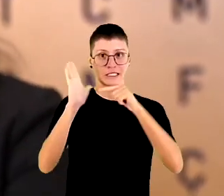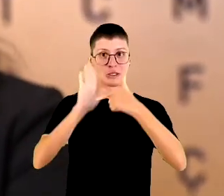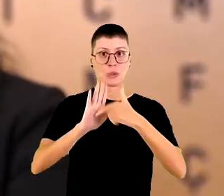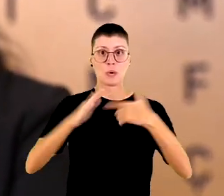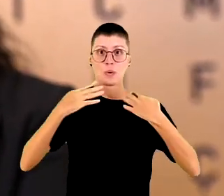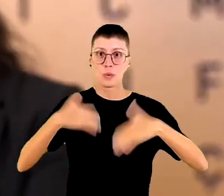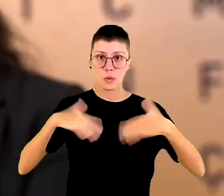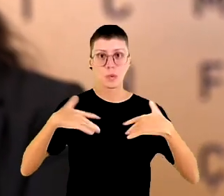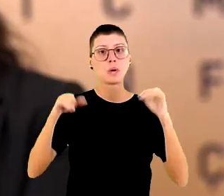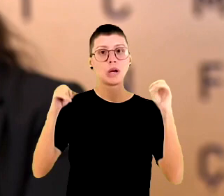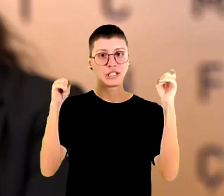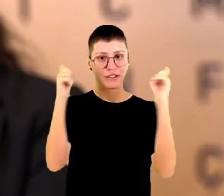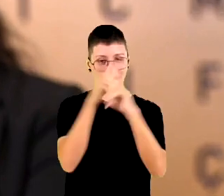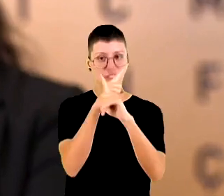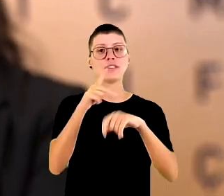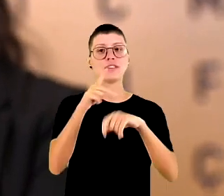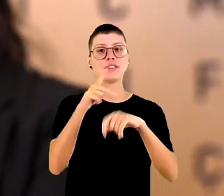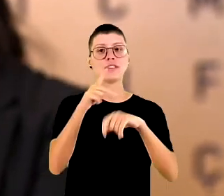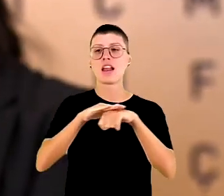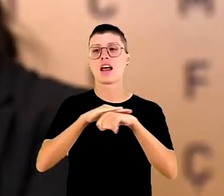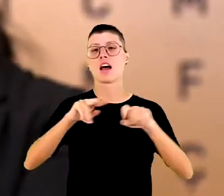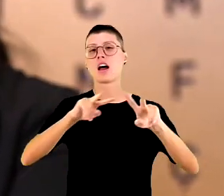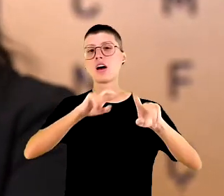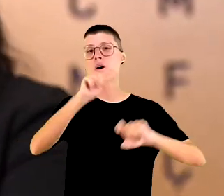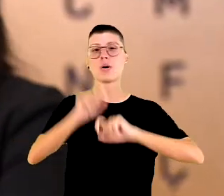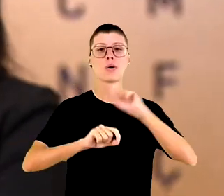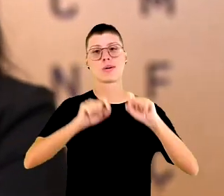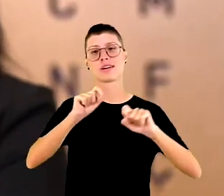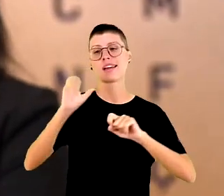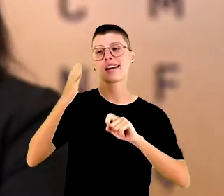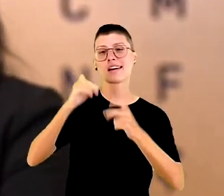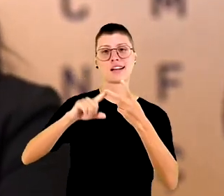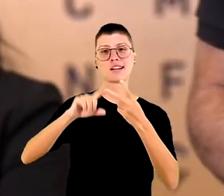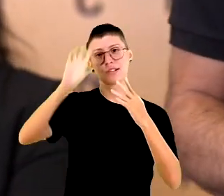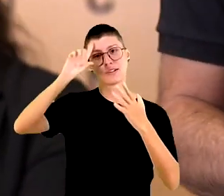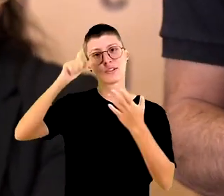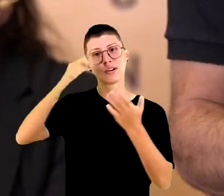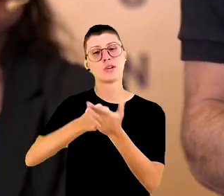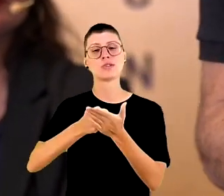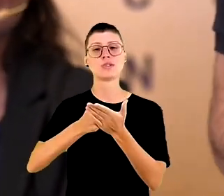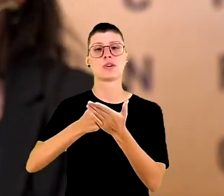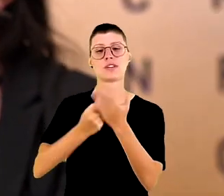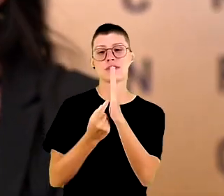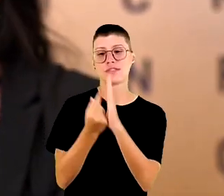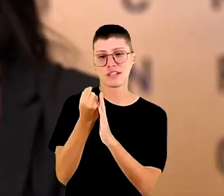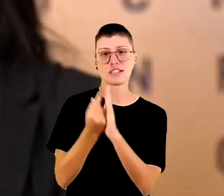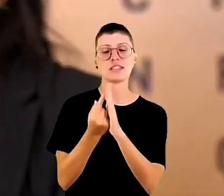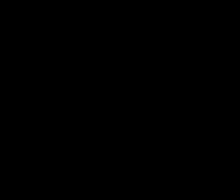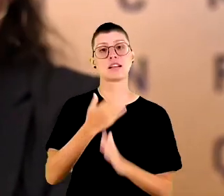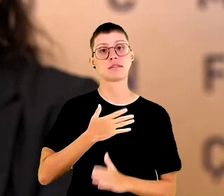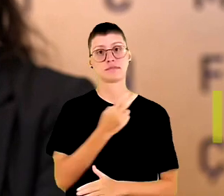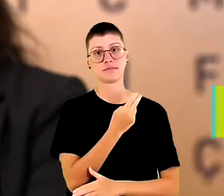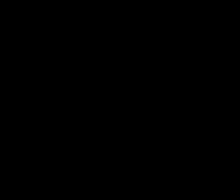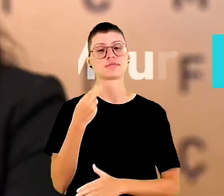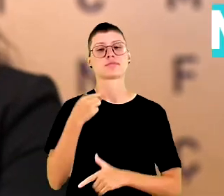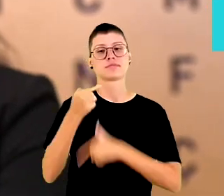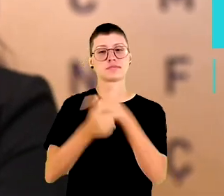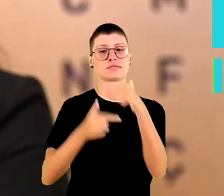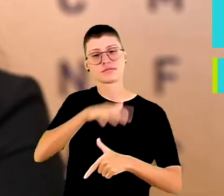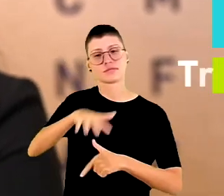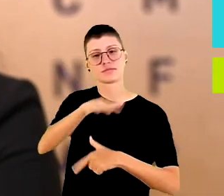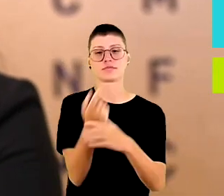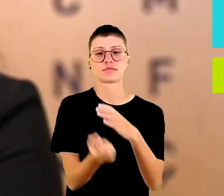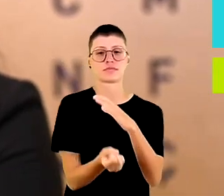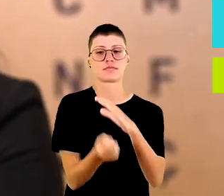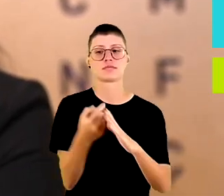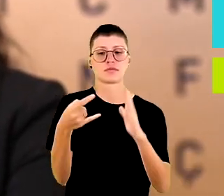falar de creche, solução financeira. Meu nome é Maurício Quintela, eu sou diretor de desenvolvimento de negócio da Thrive.